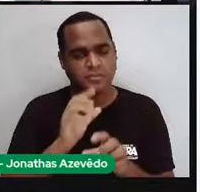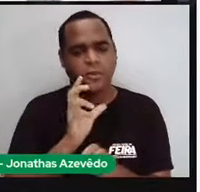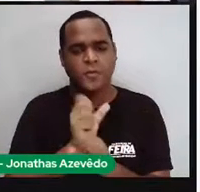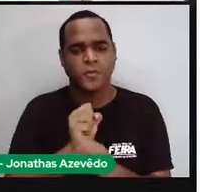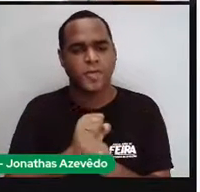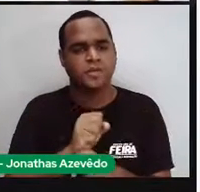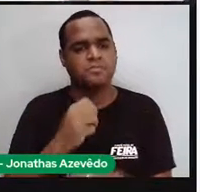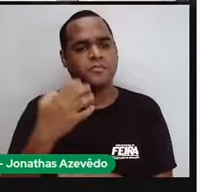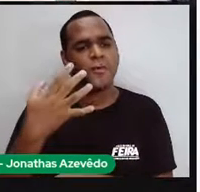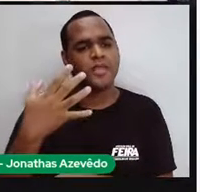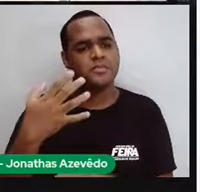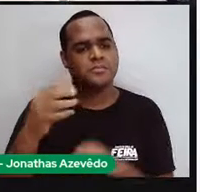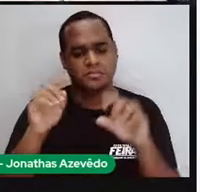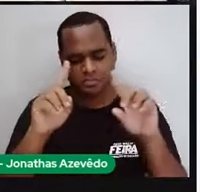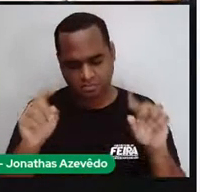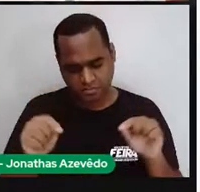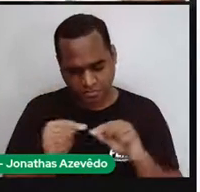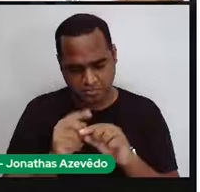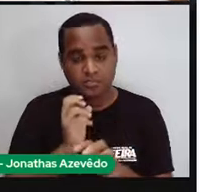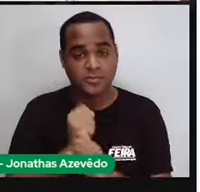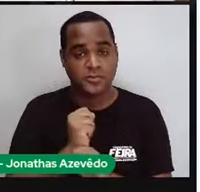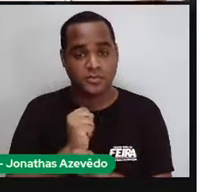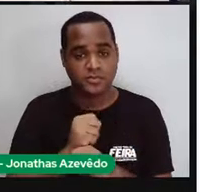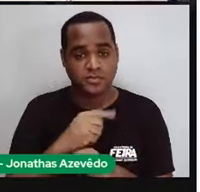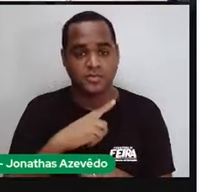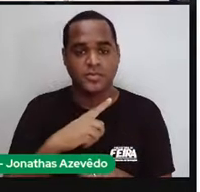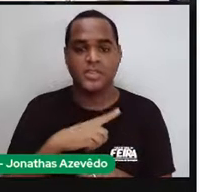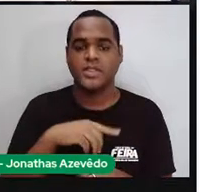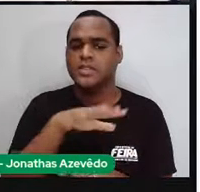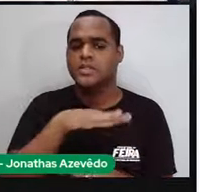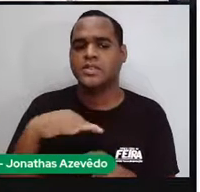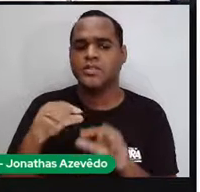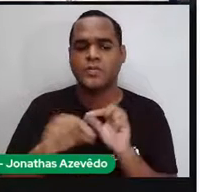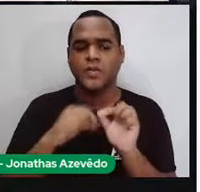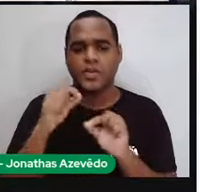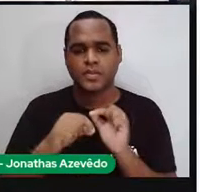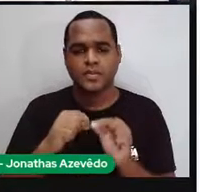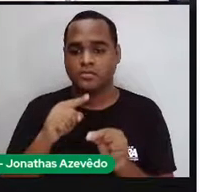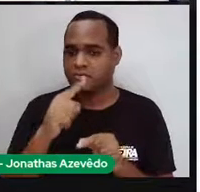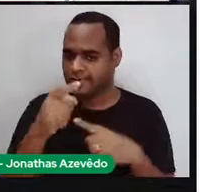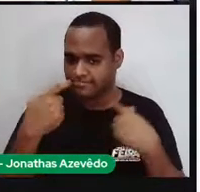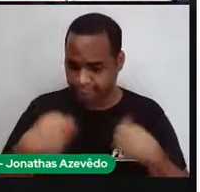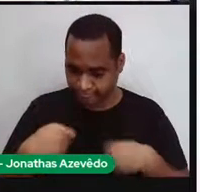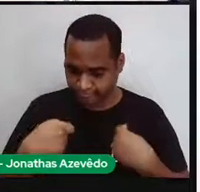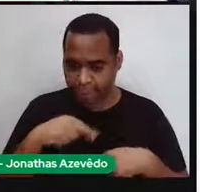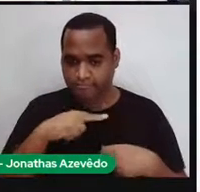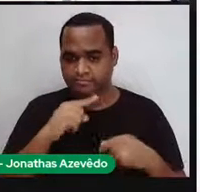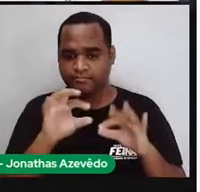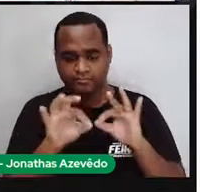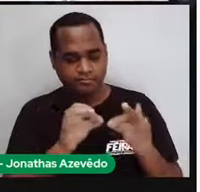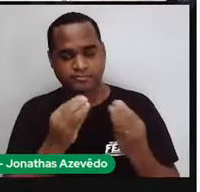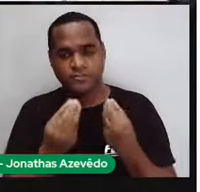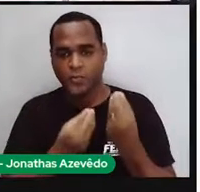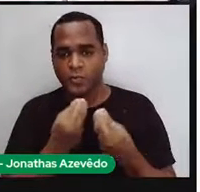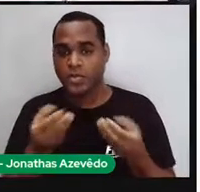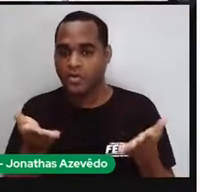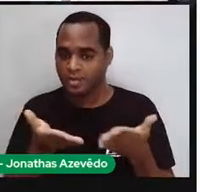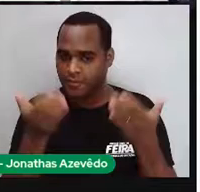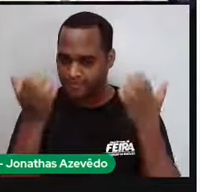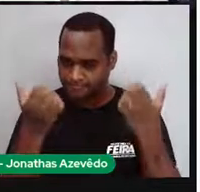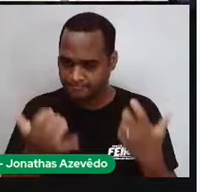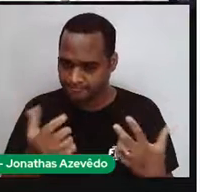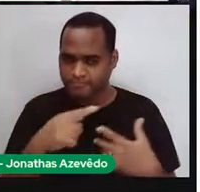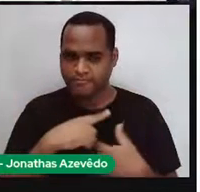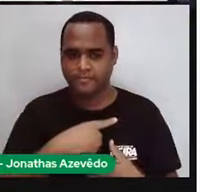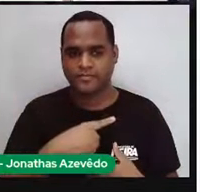quadrado aí que está representando o cartão é isso que você vai precisar fazer agora nesse